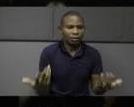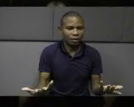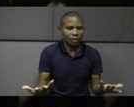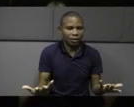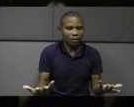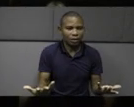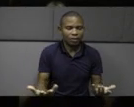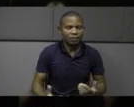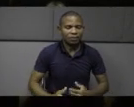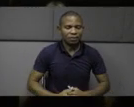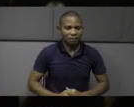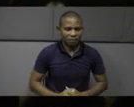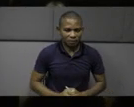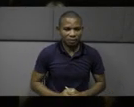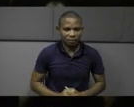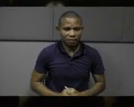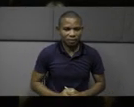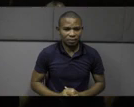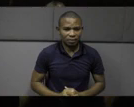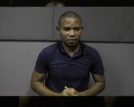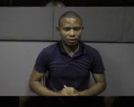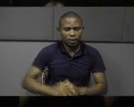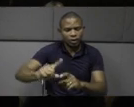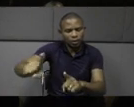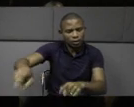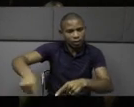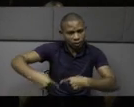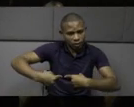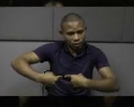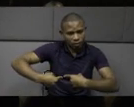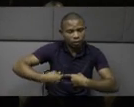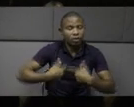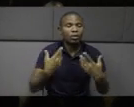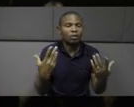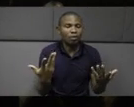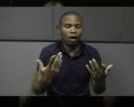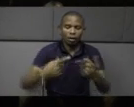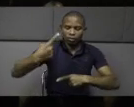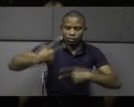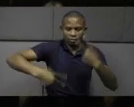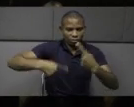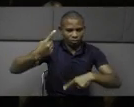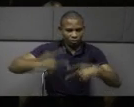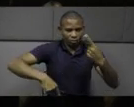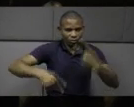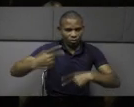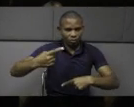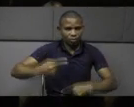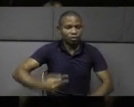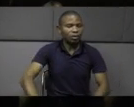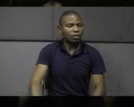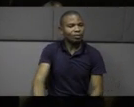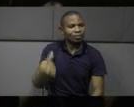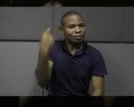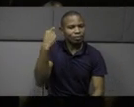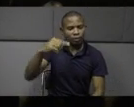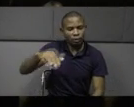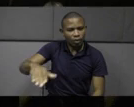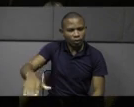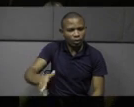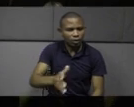é um pouco quais os desafios e como o debate não só da infância mas falando que a gente